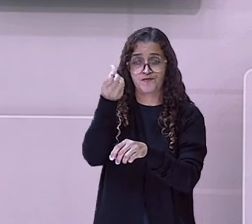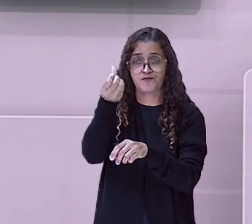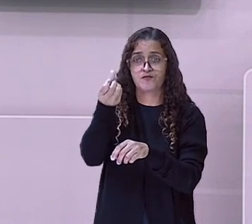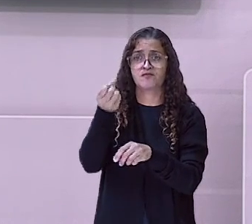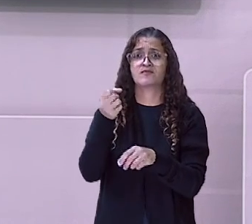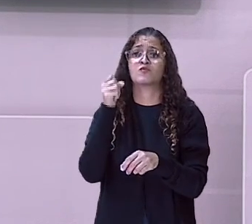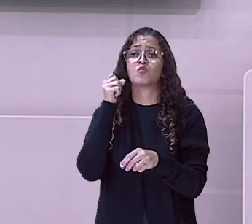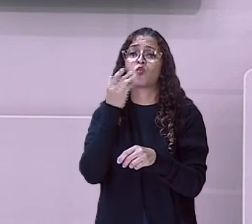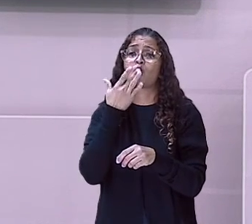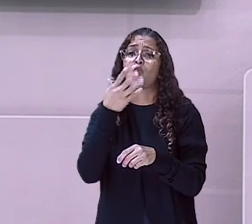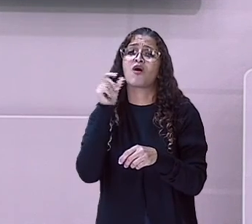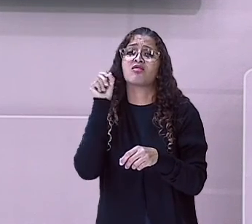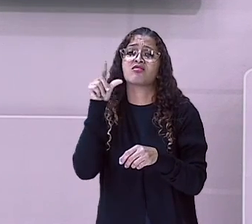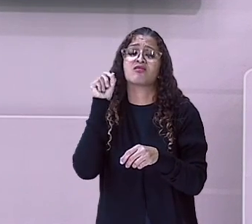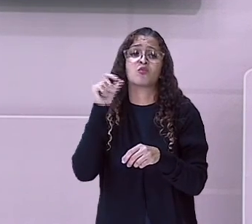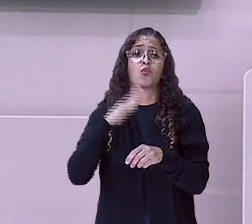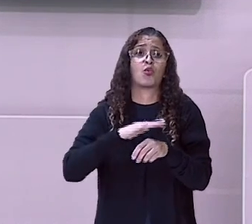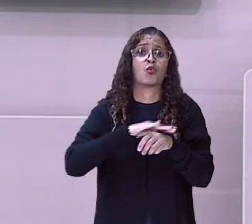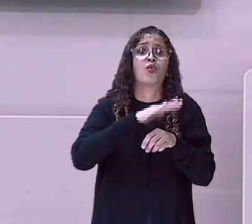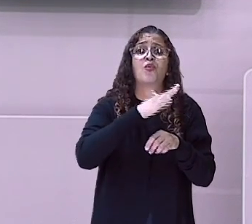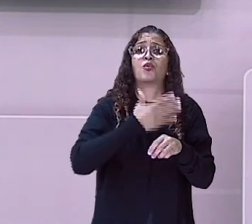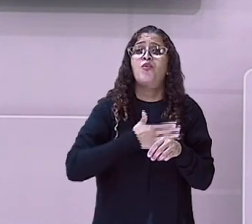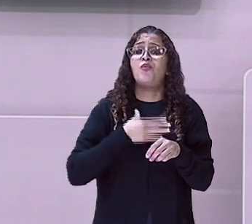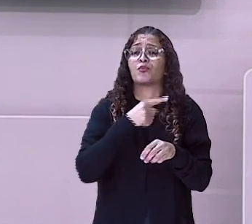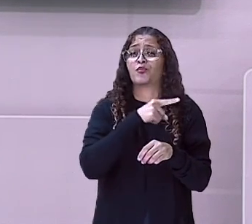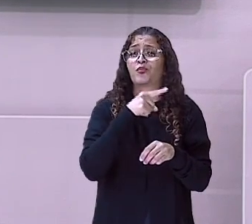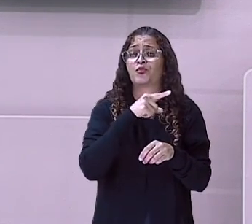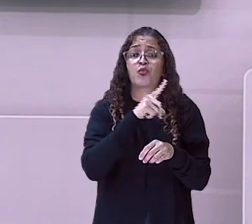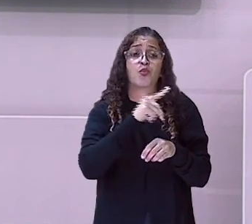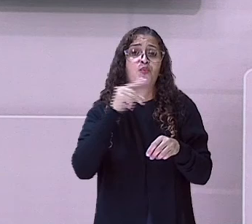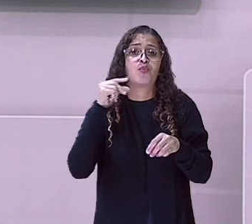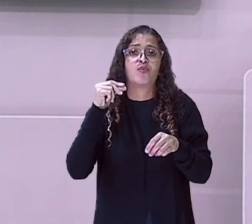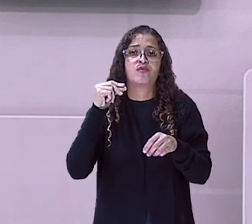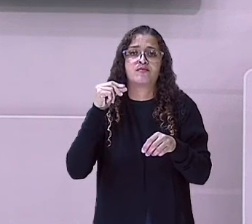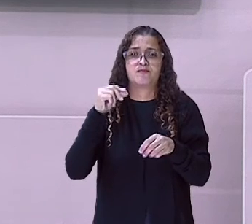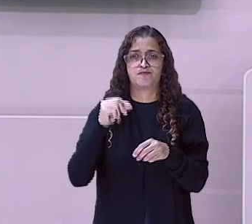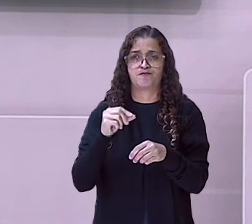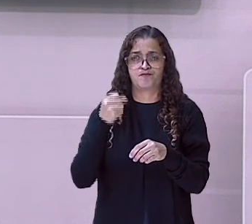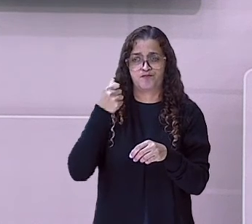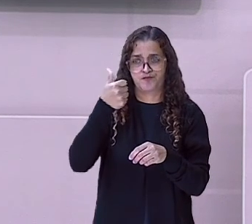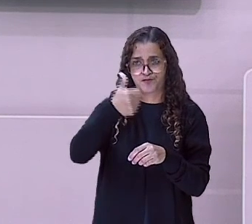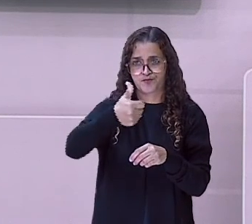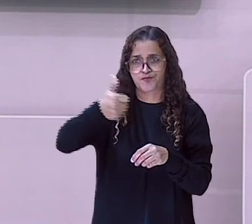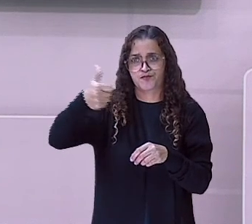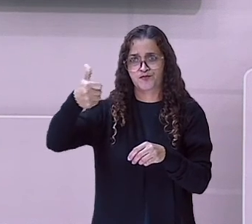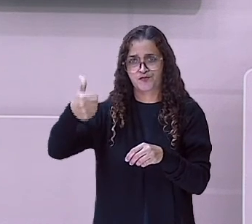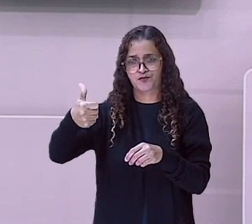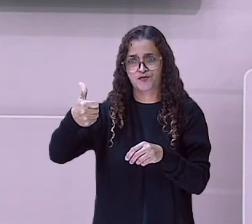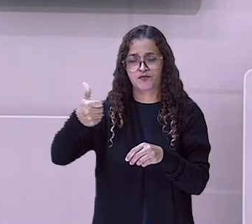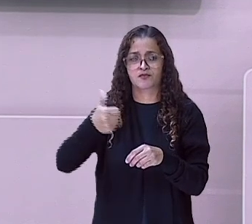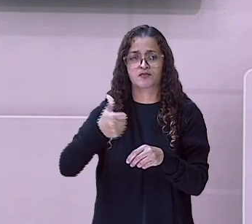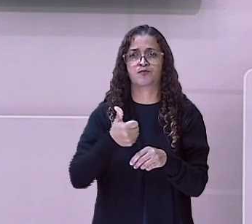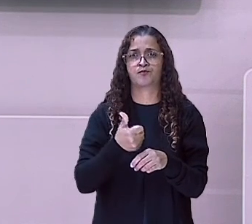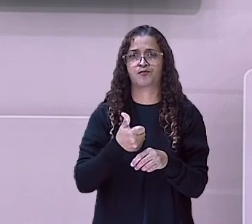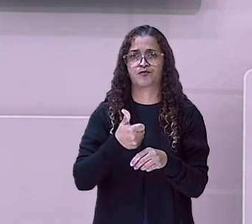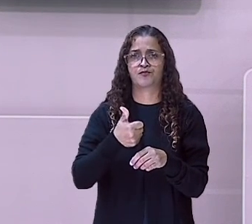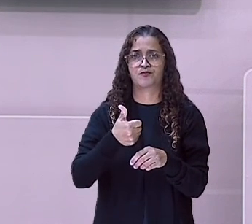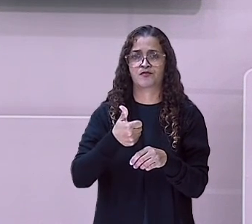escolheram azul? Nós acabamos de olhar aí, foram 11. Então, nós temos aqui,